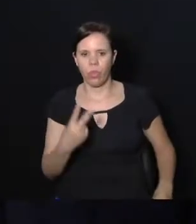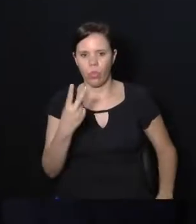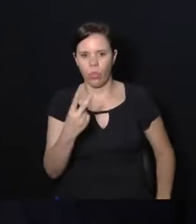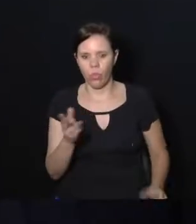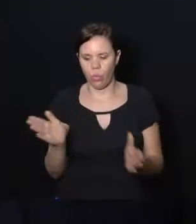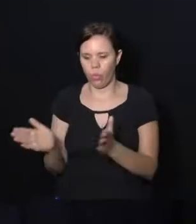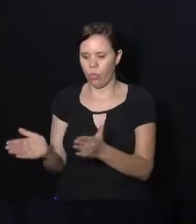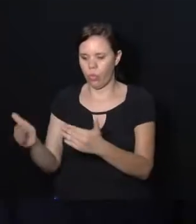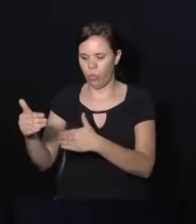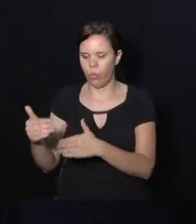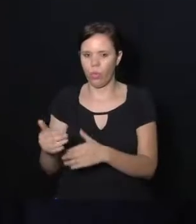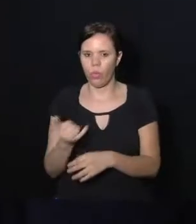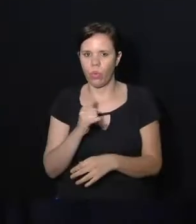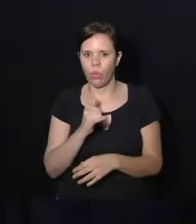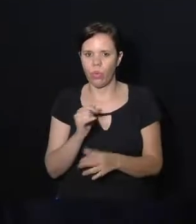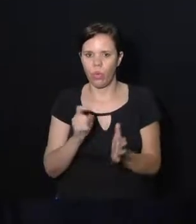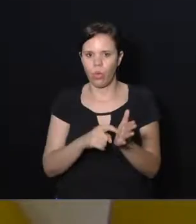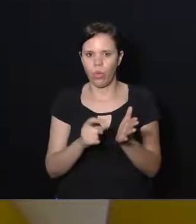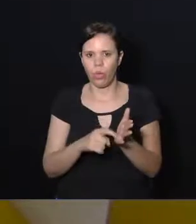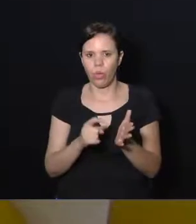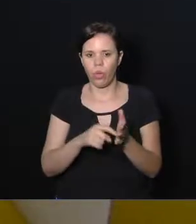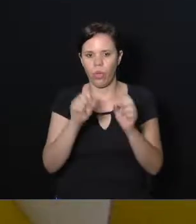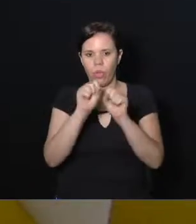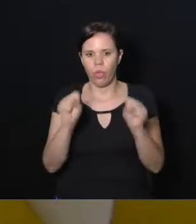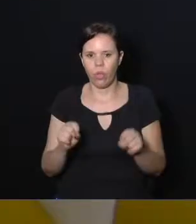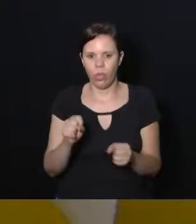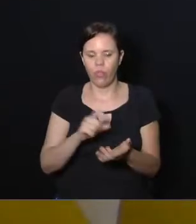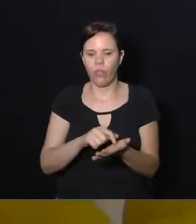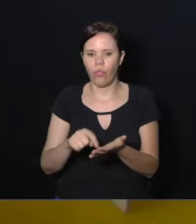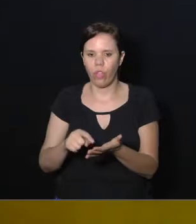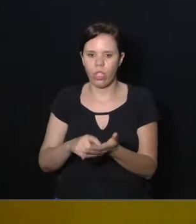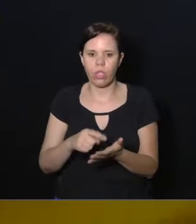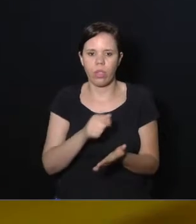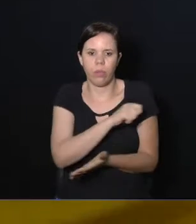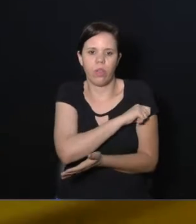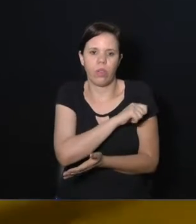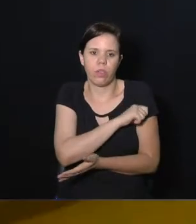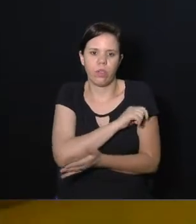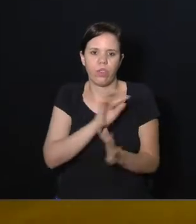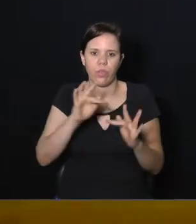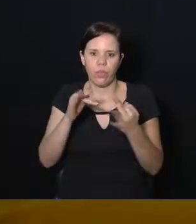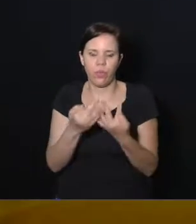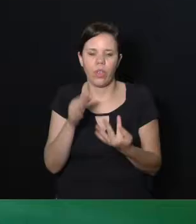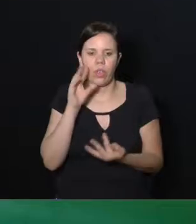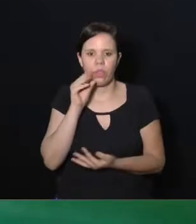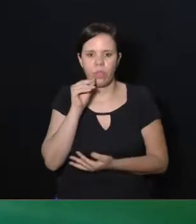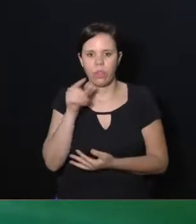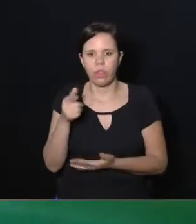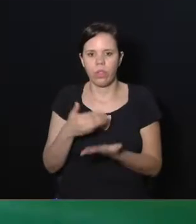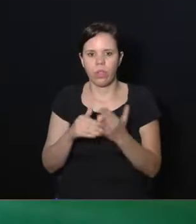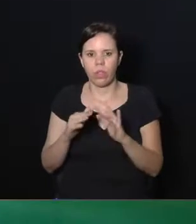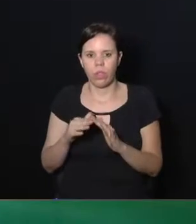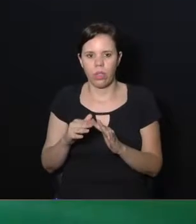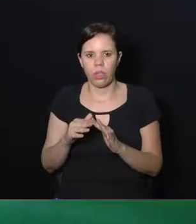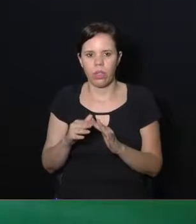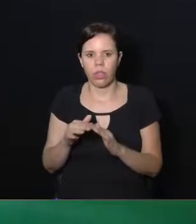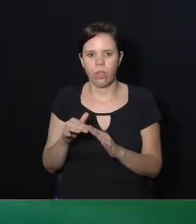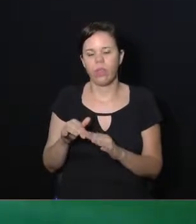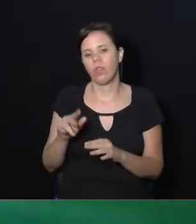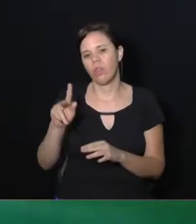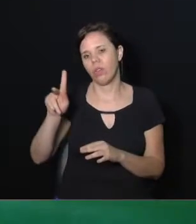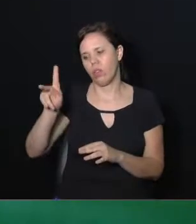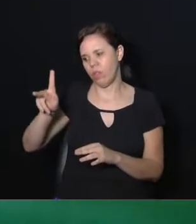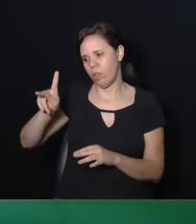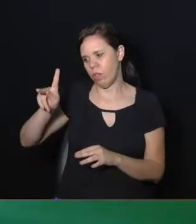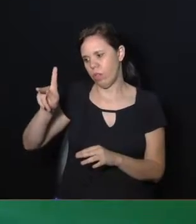com voto eletrônico em um sistema de votação para os alunos, pais e funcionários do Colégio Fóton. Este